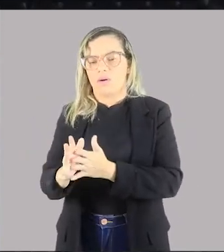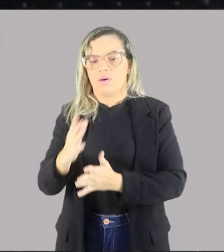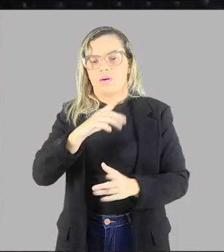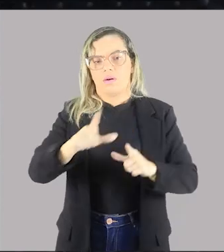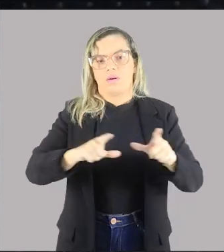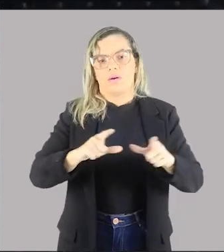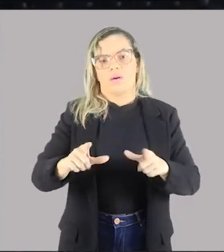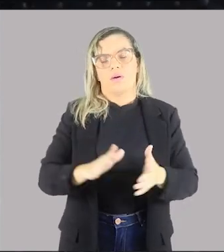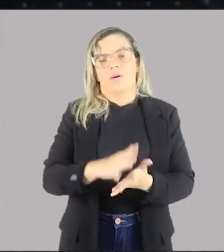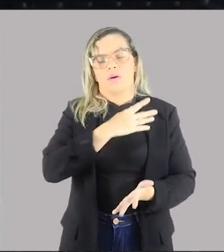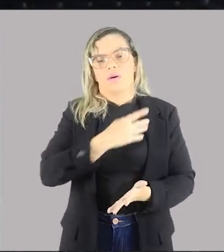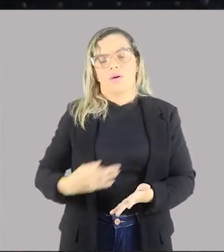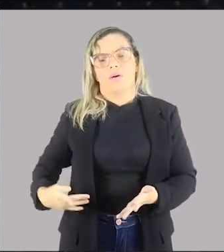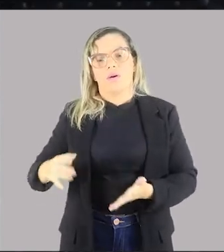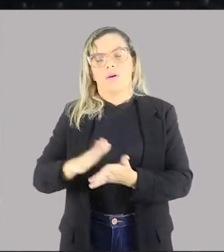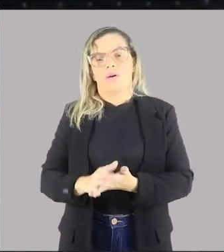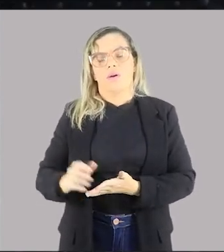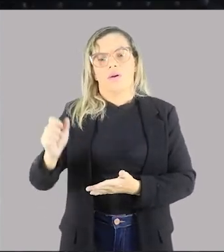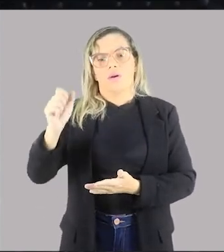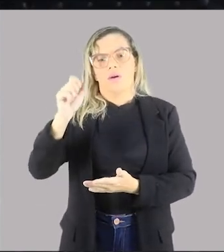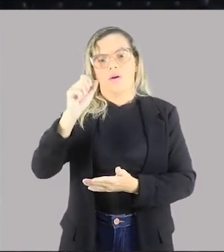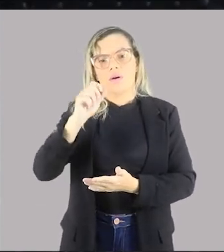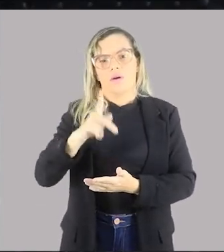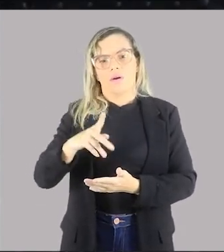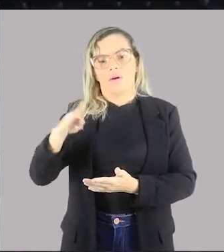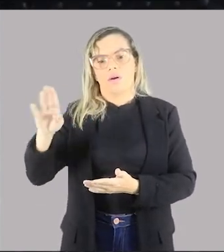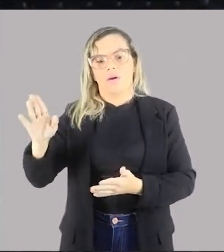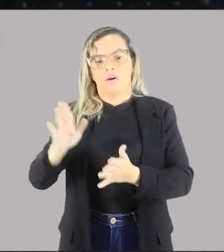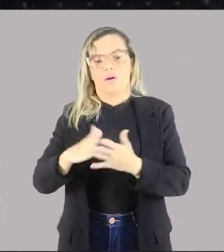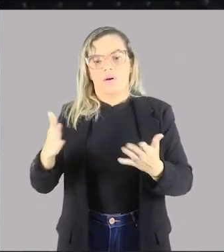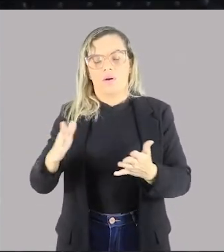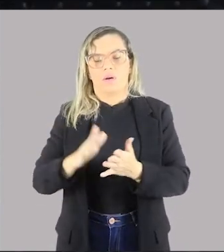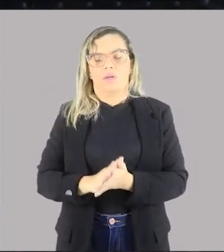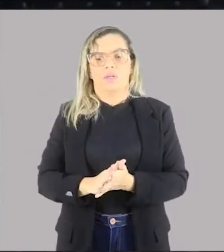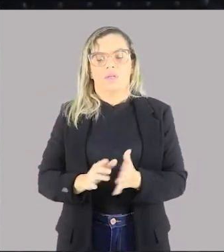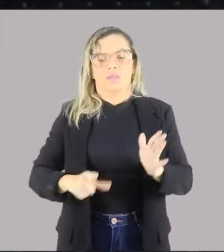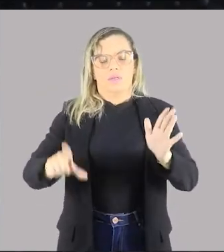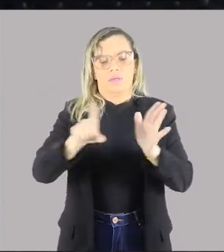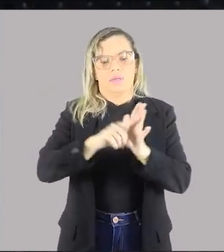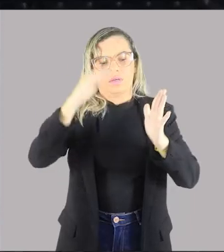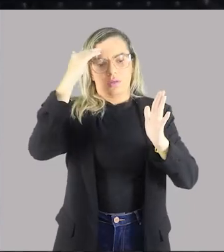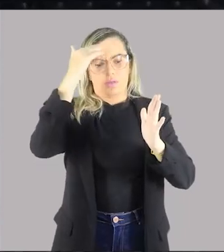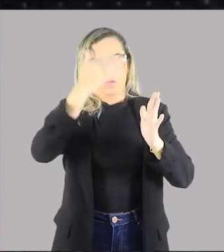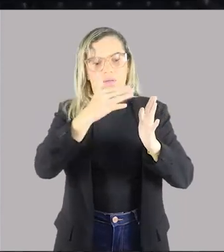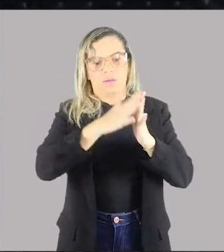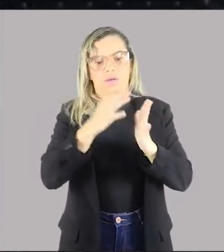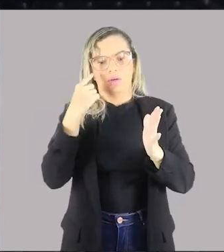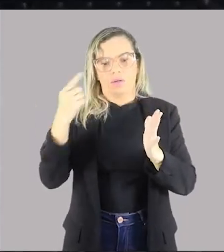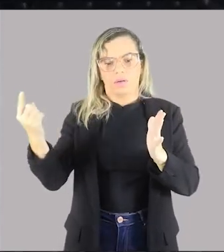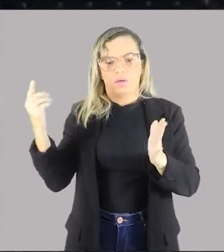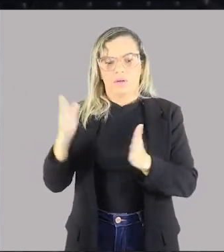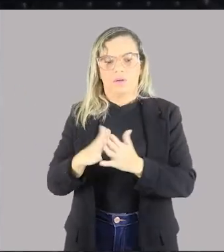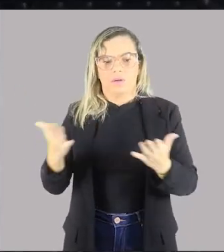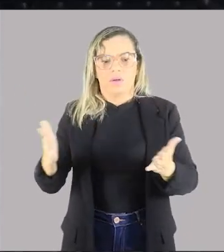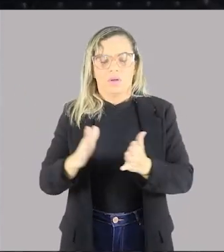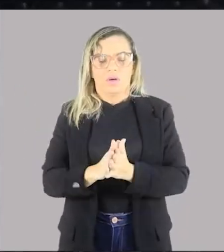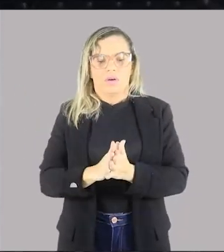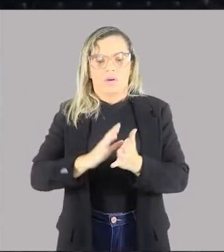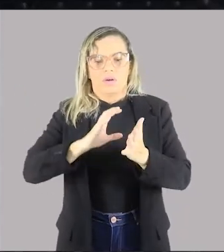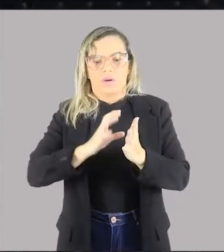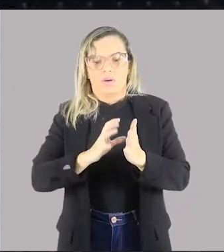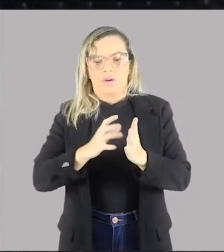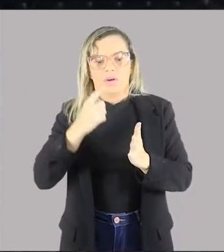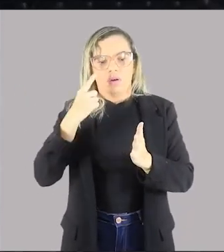lei, ok? Coagir ou aliciar subordinados, afiliarem-se a partido político, a sindicato, a